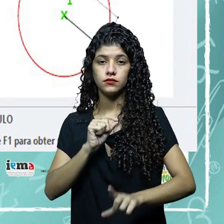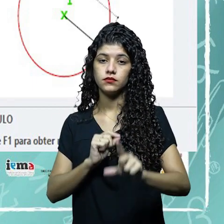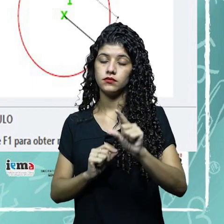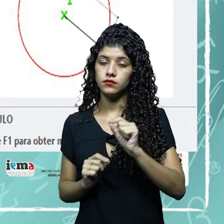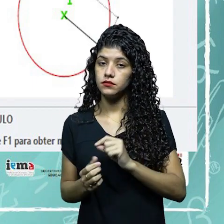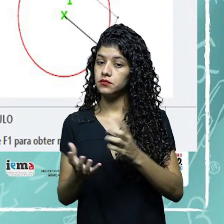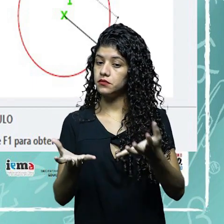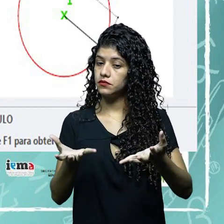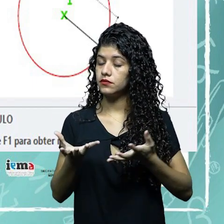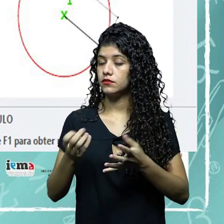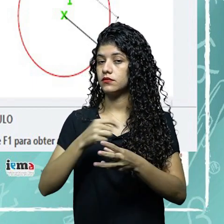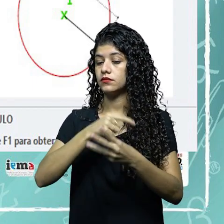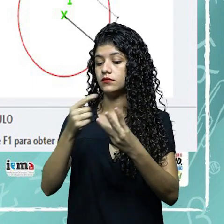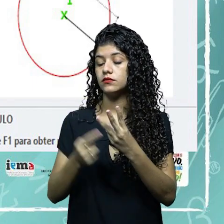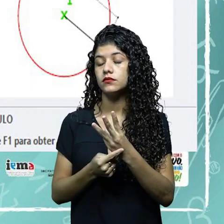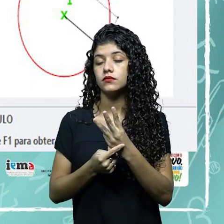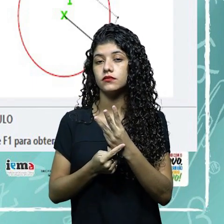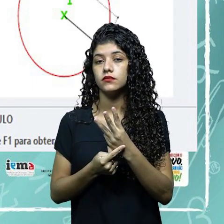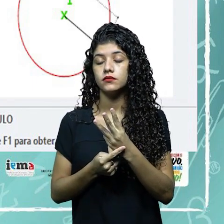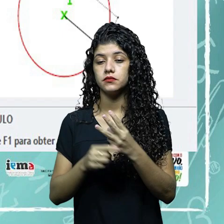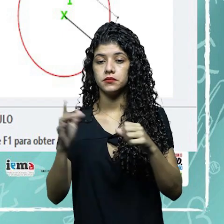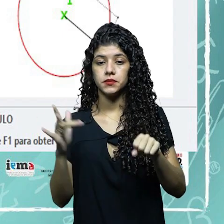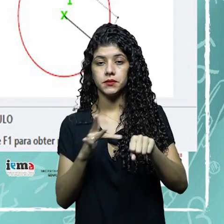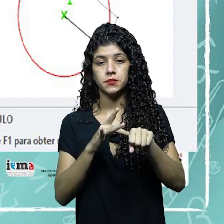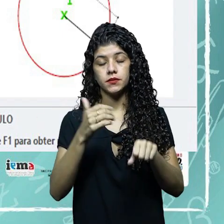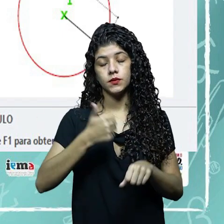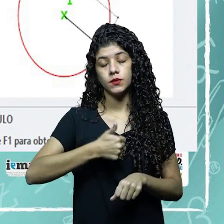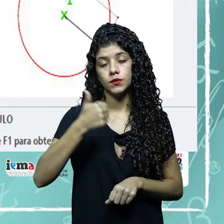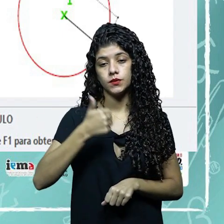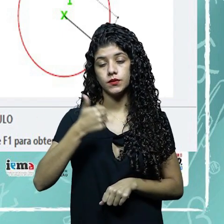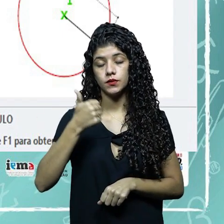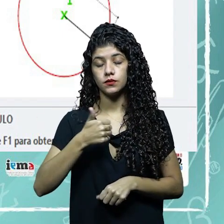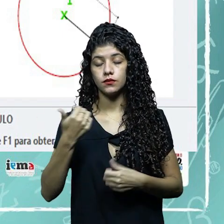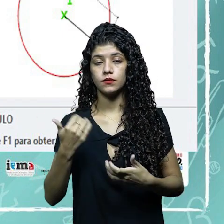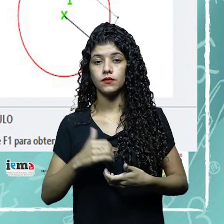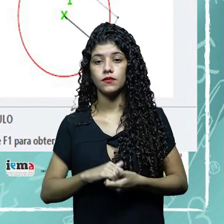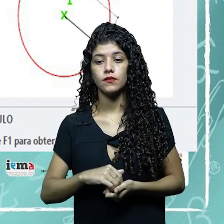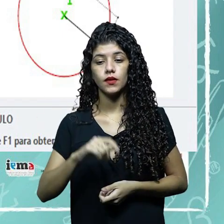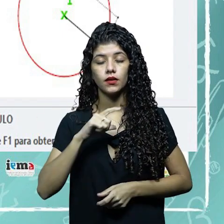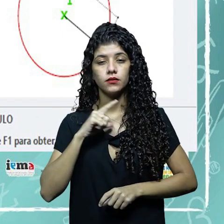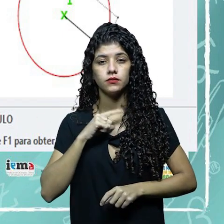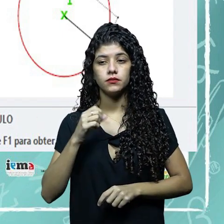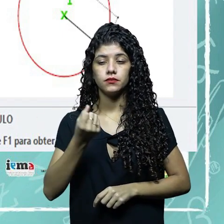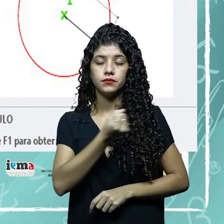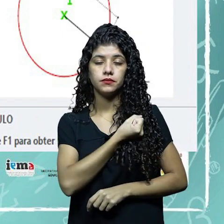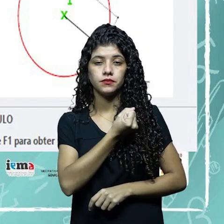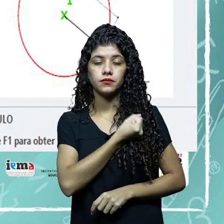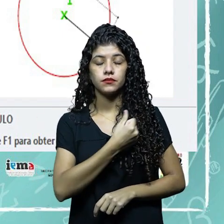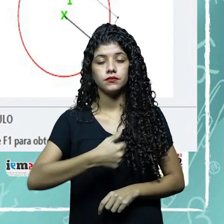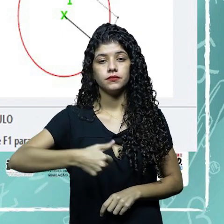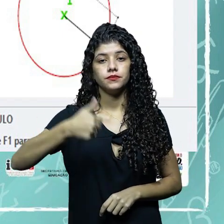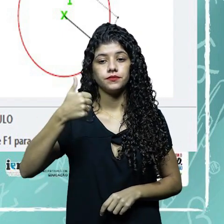escolhi o arco que eu queria, que era o de 3 pontos, cliquei no primeiro ponto, que é na parte onde tem o número